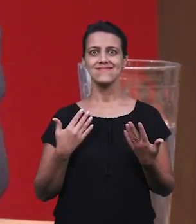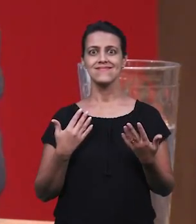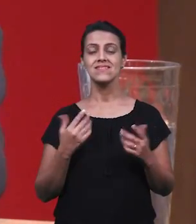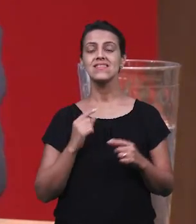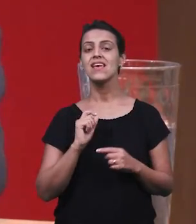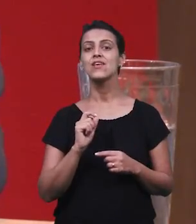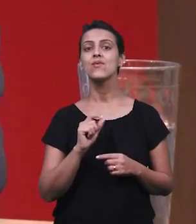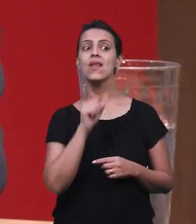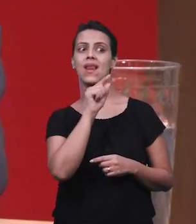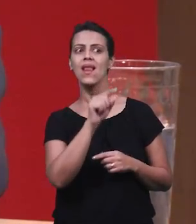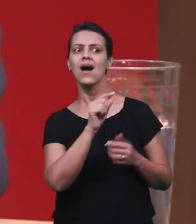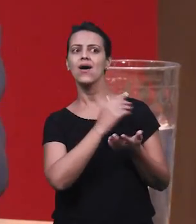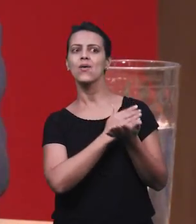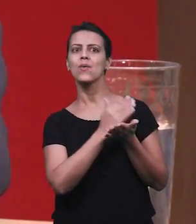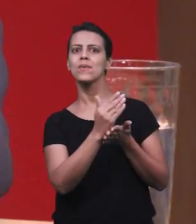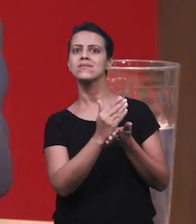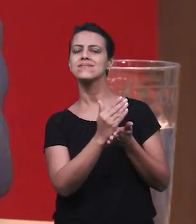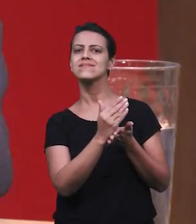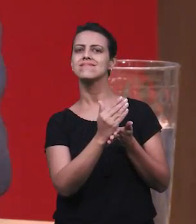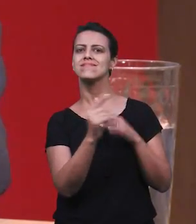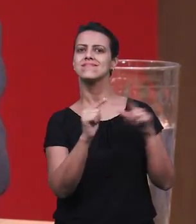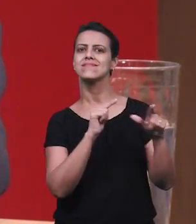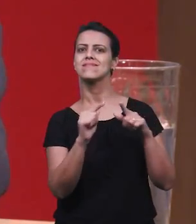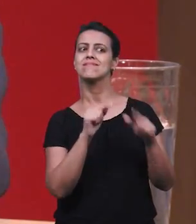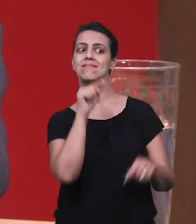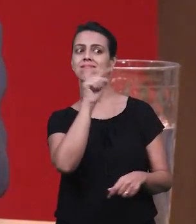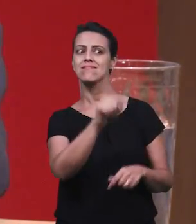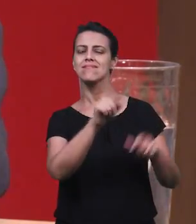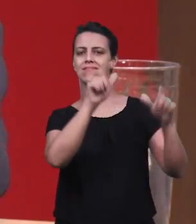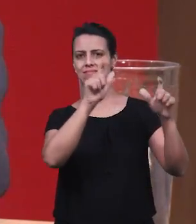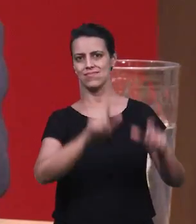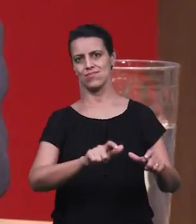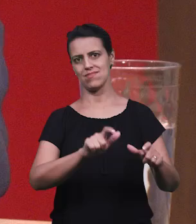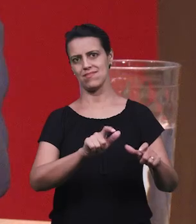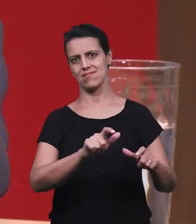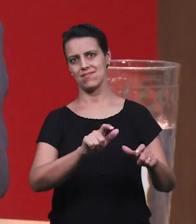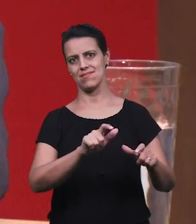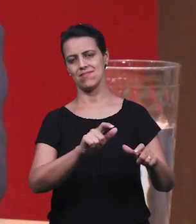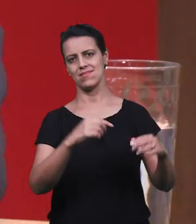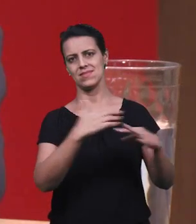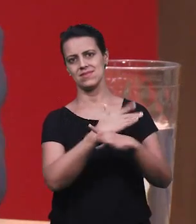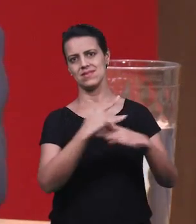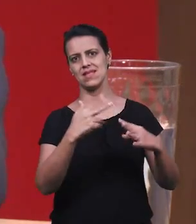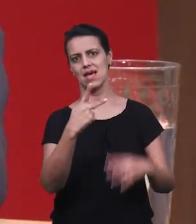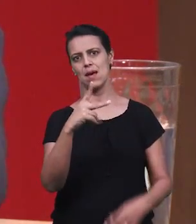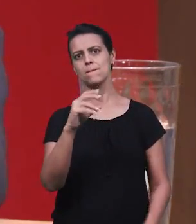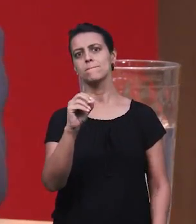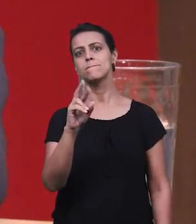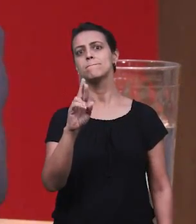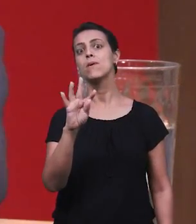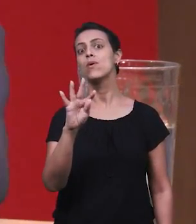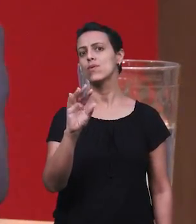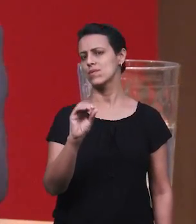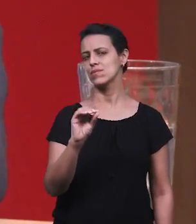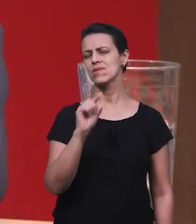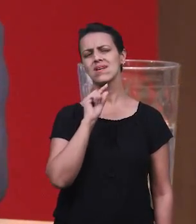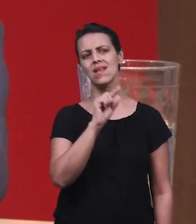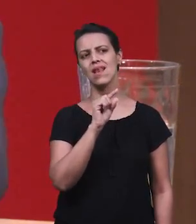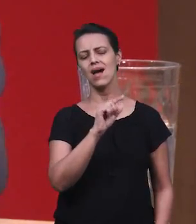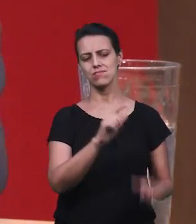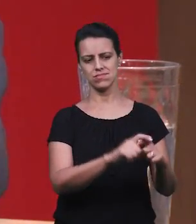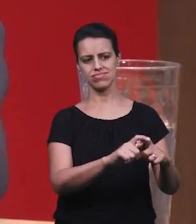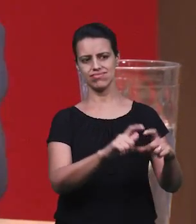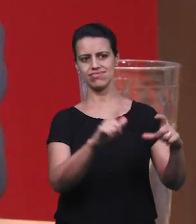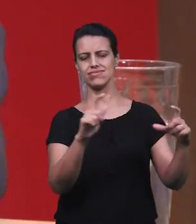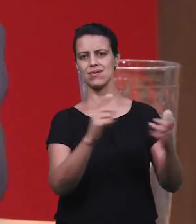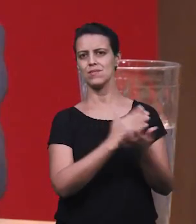trabalho. Ele começou ali um trabalho na cidade do Porto. E o trabalho prosperou e